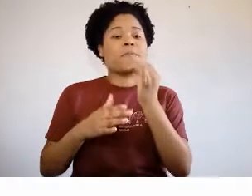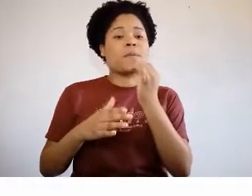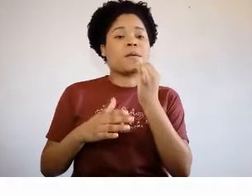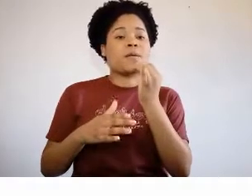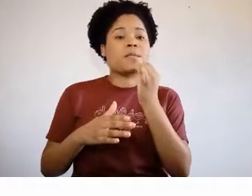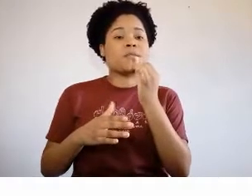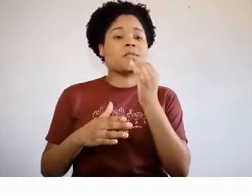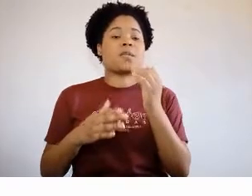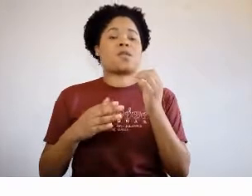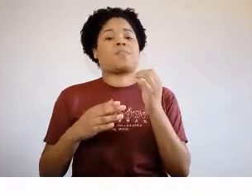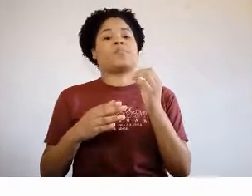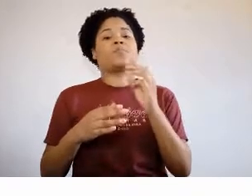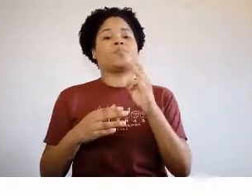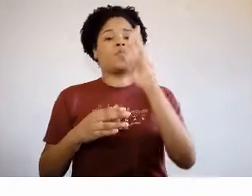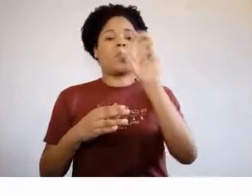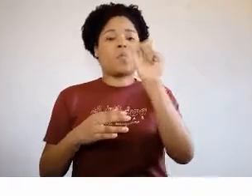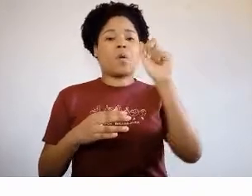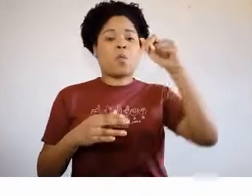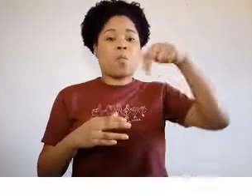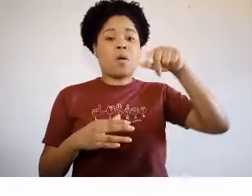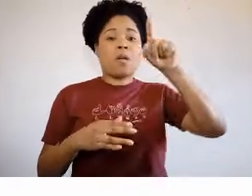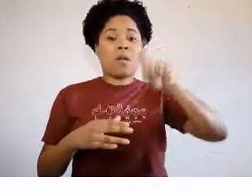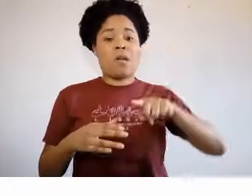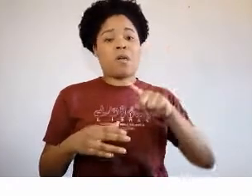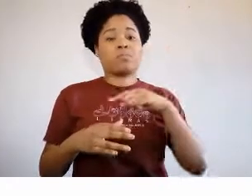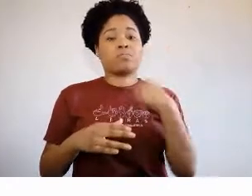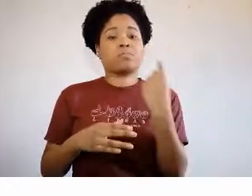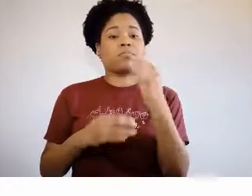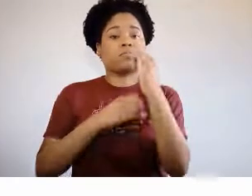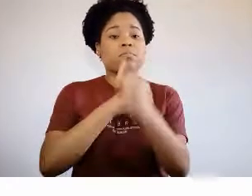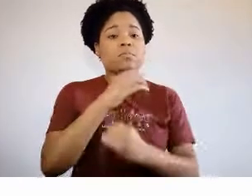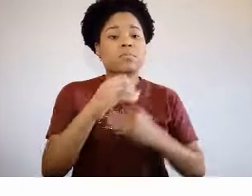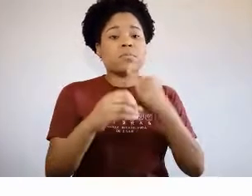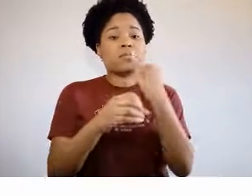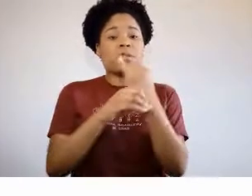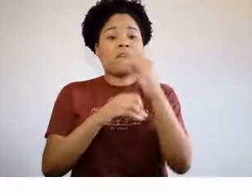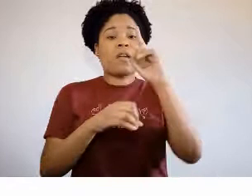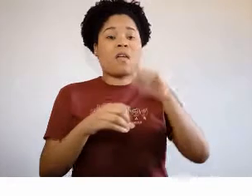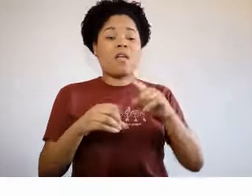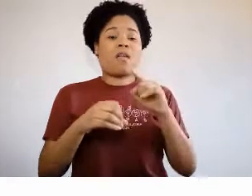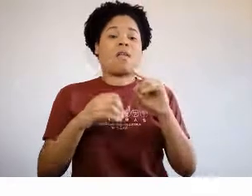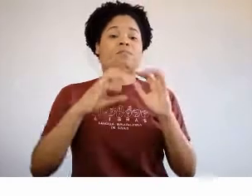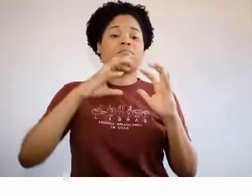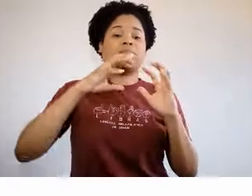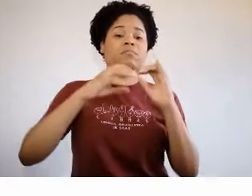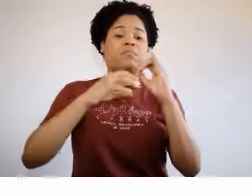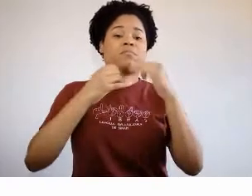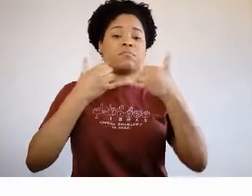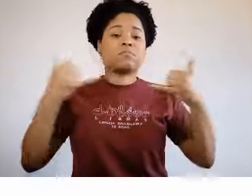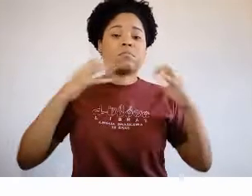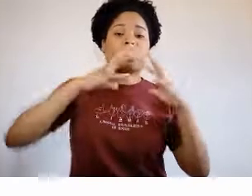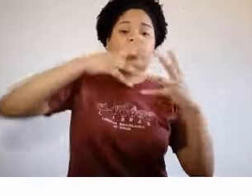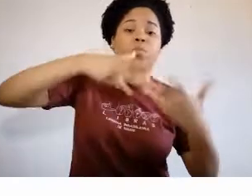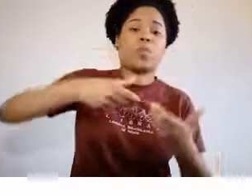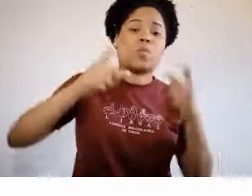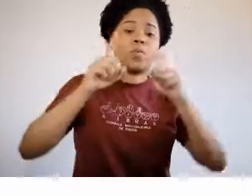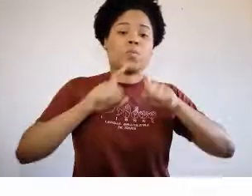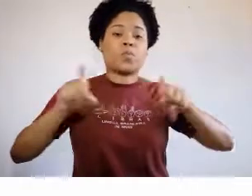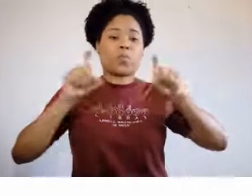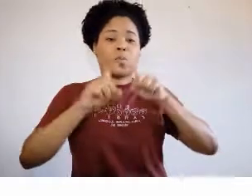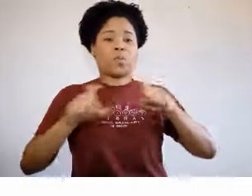Um exemplo aqui de uma rede WAN é a nossa internet, que é uma rede mundial de